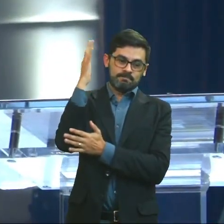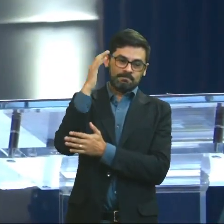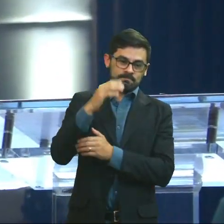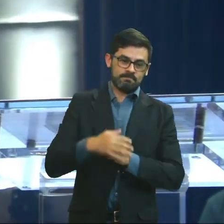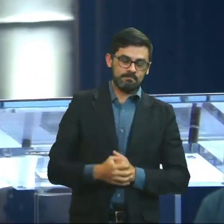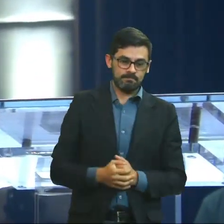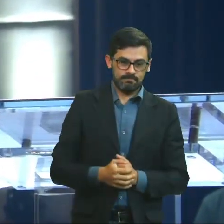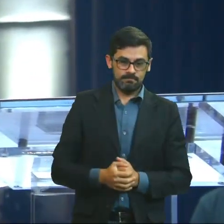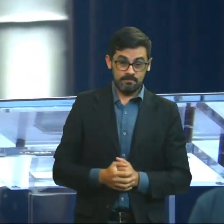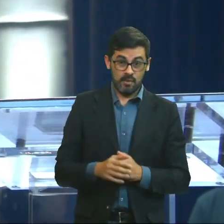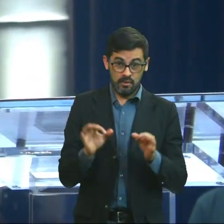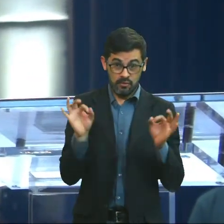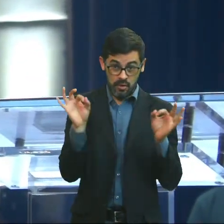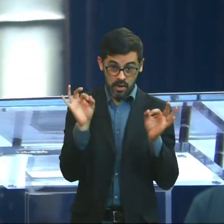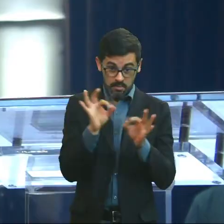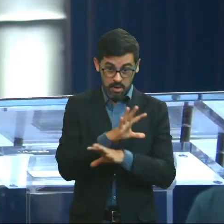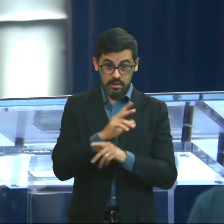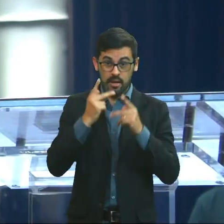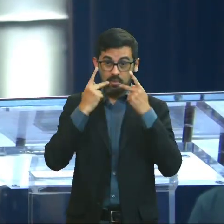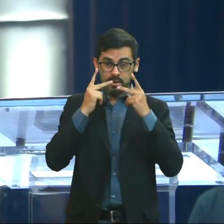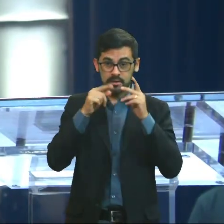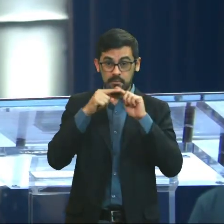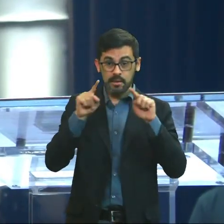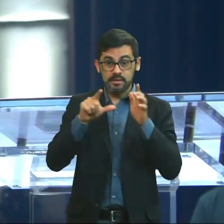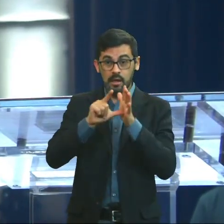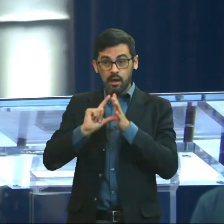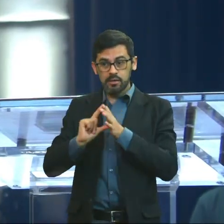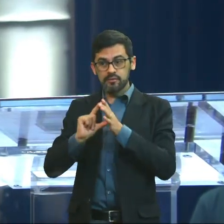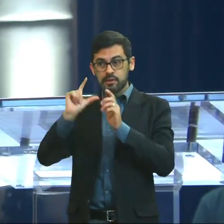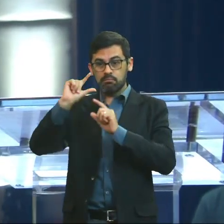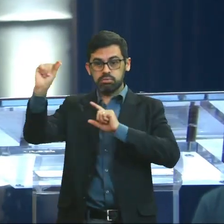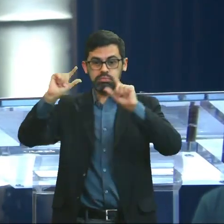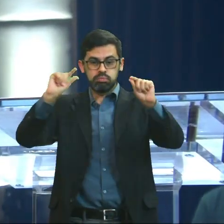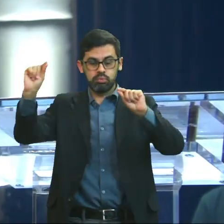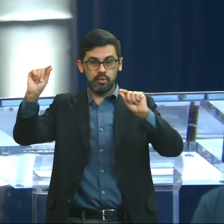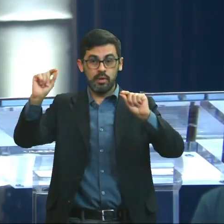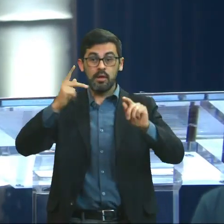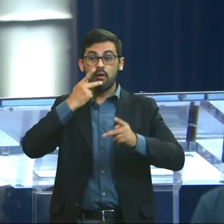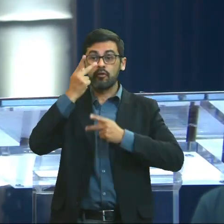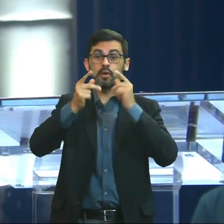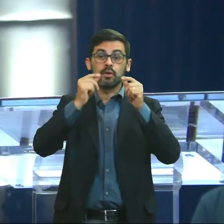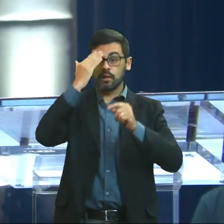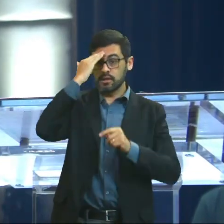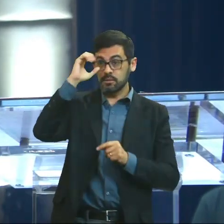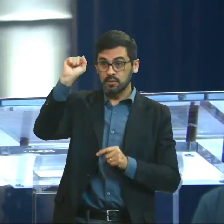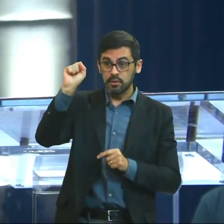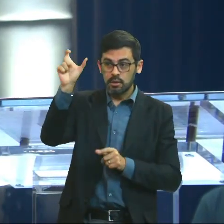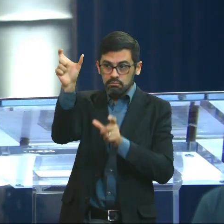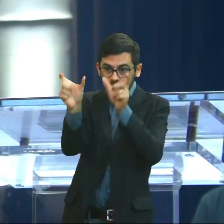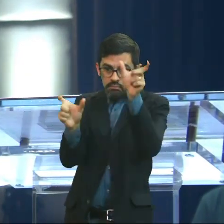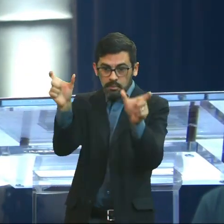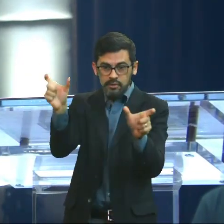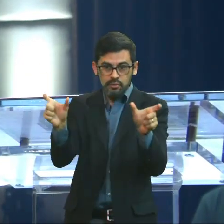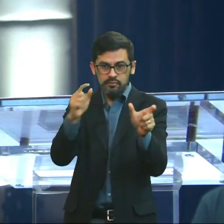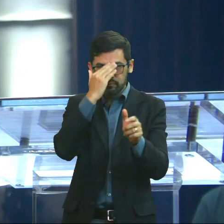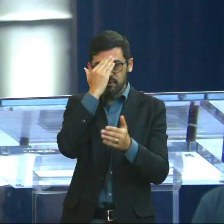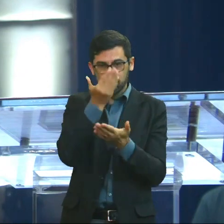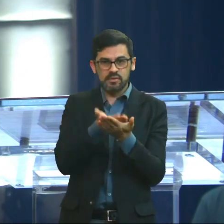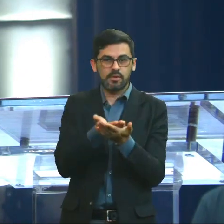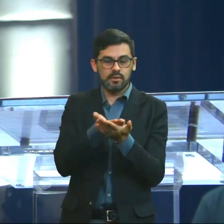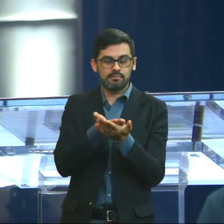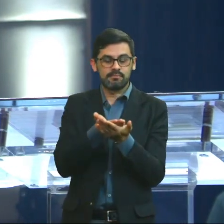Eu vou terminar já, mas antes de você sair, eu disse que a sabedoria é uma pessoa, não é verdade? Quantos creem